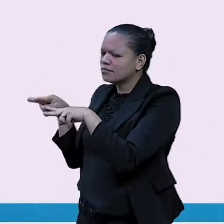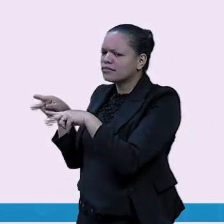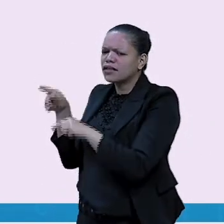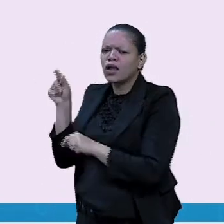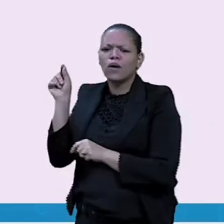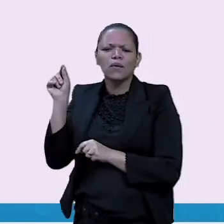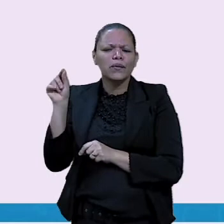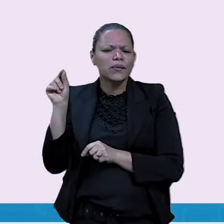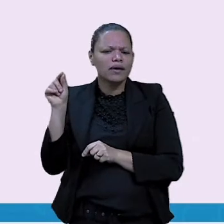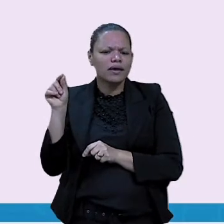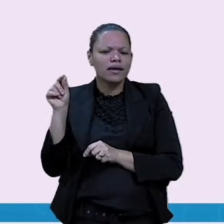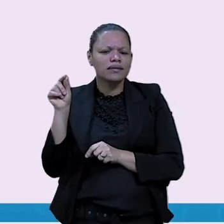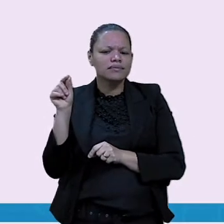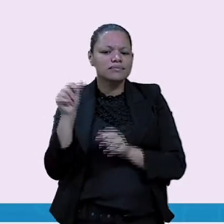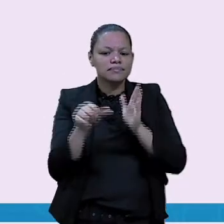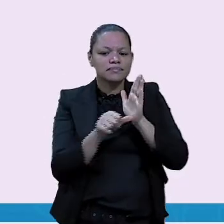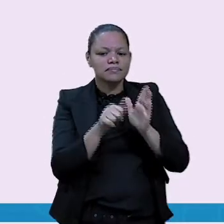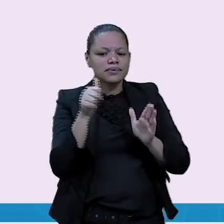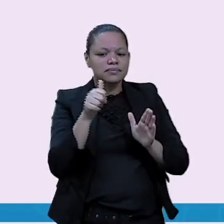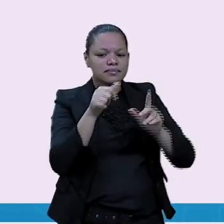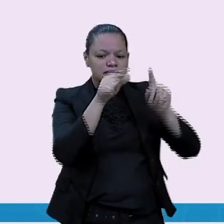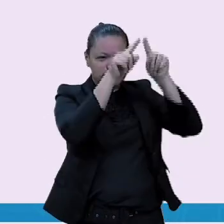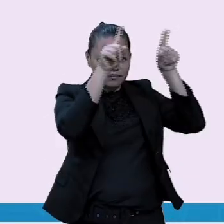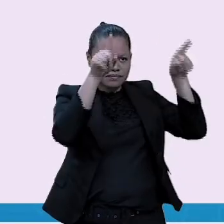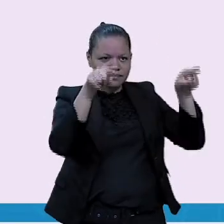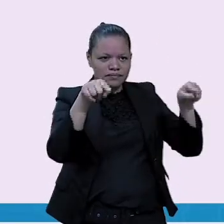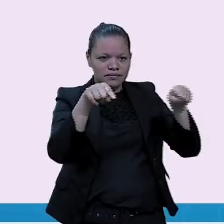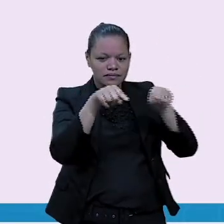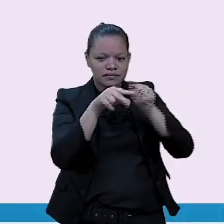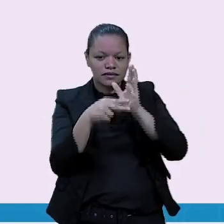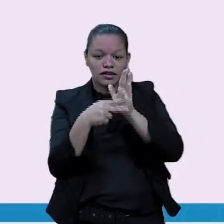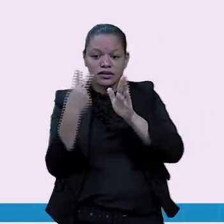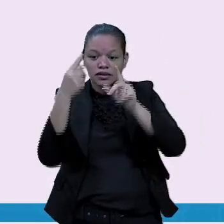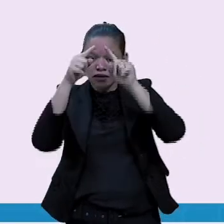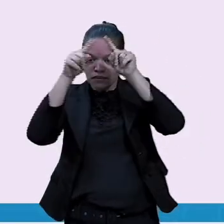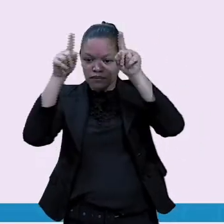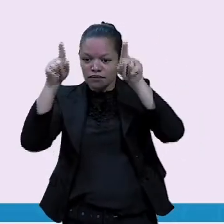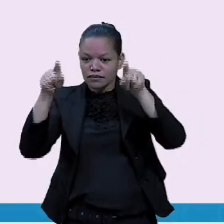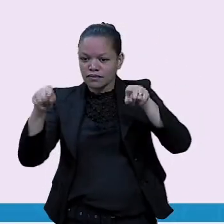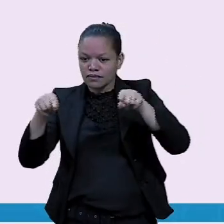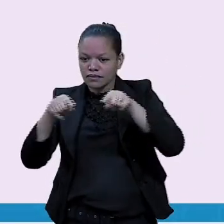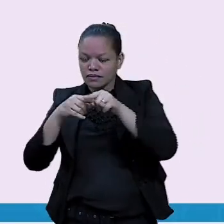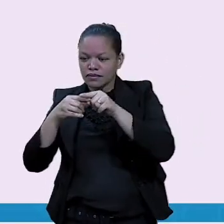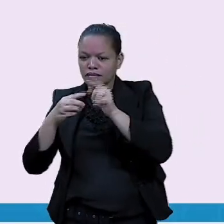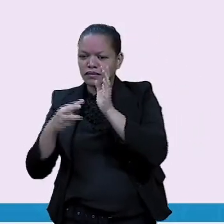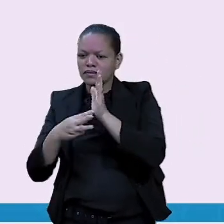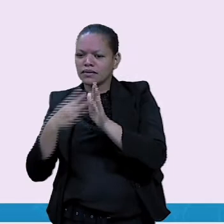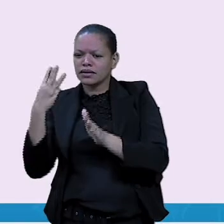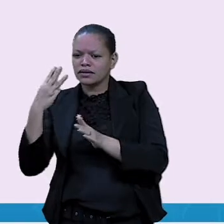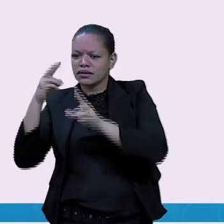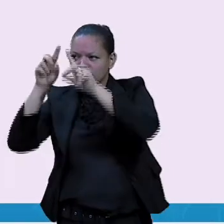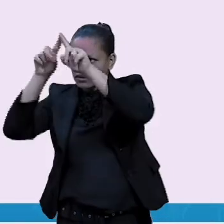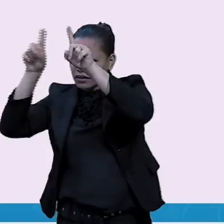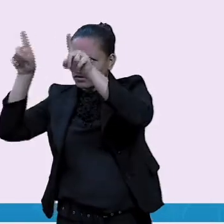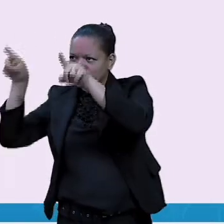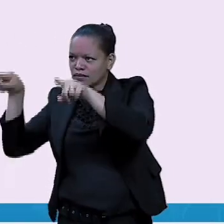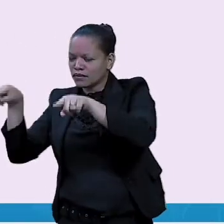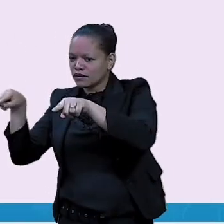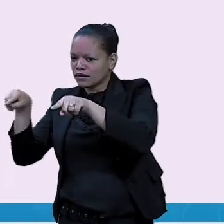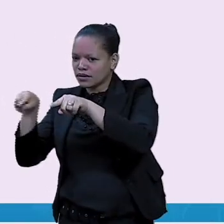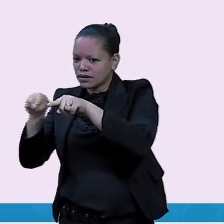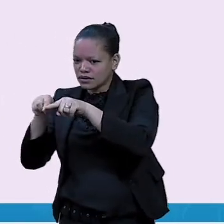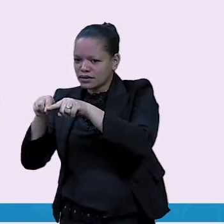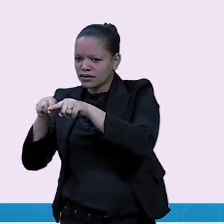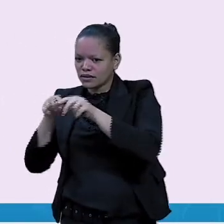primeiro quadrinho, segundo quadrinho, terceiro quadrinho. Nós vamos observar,